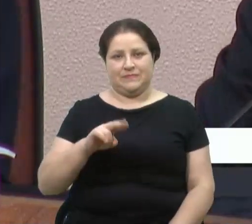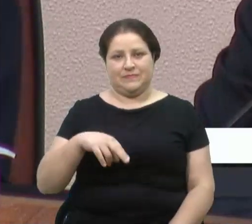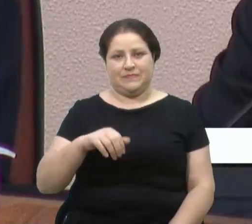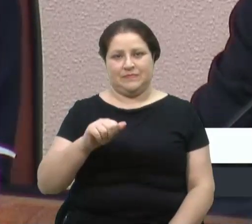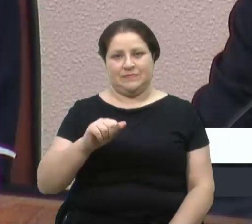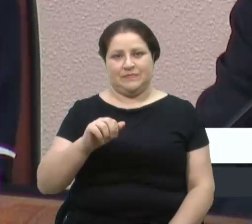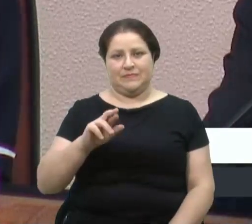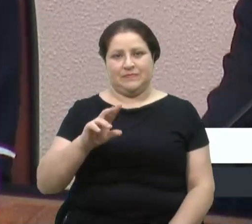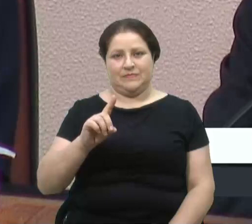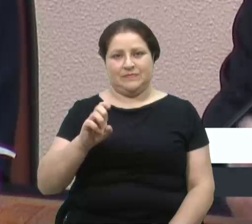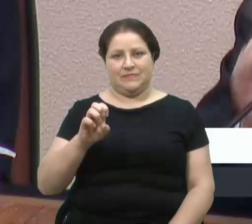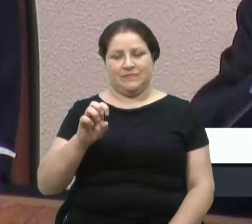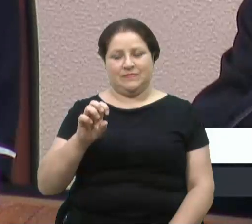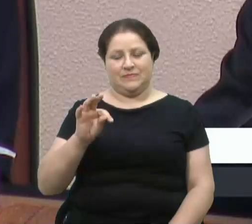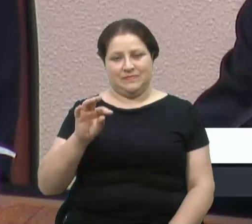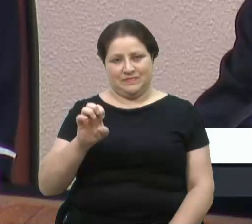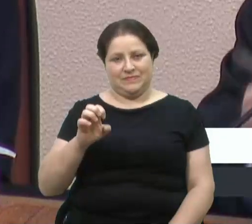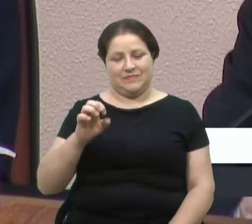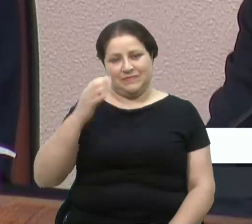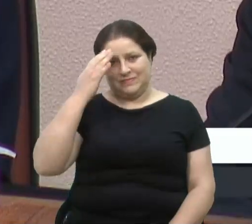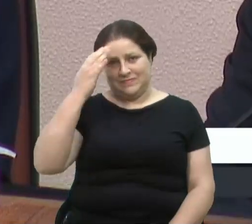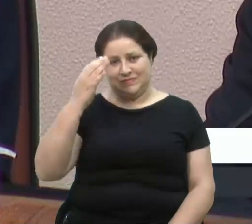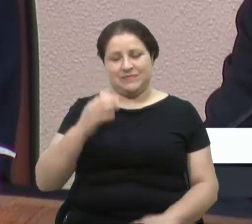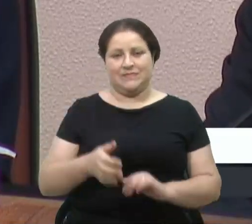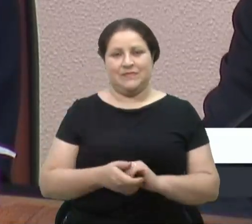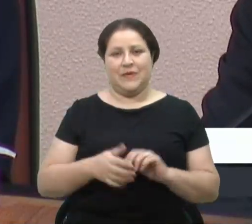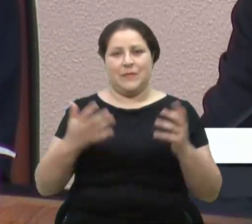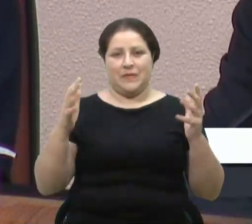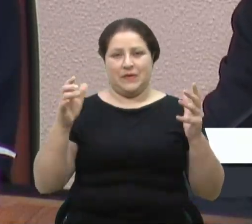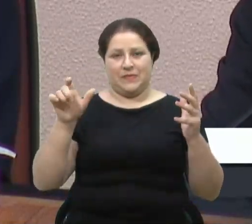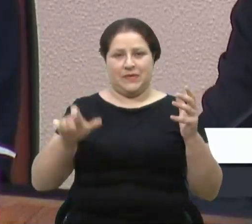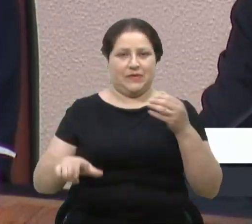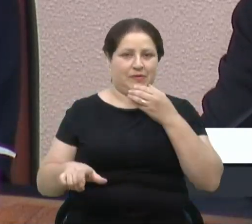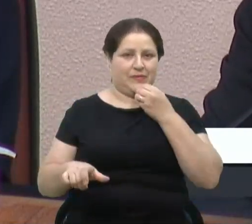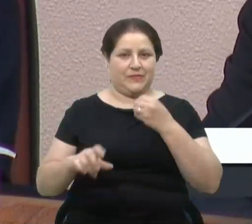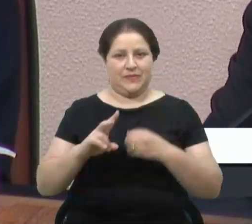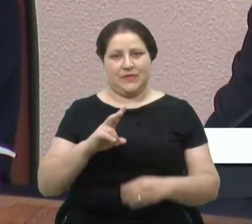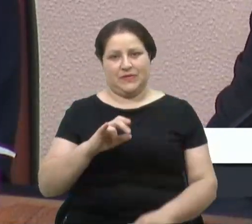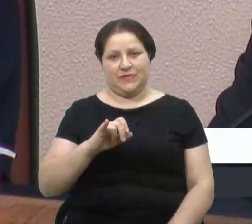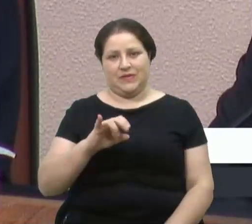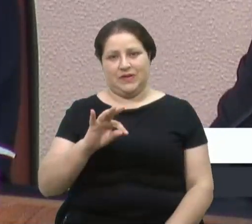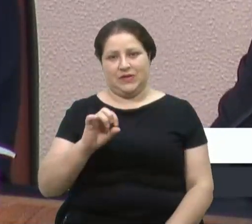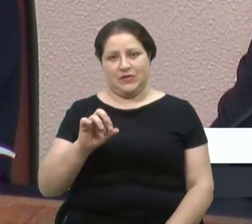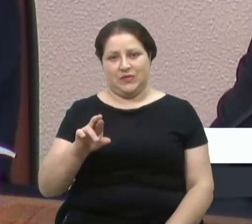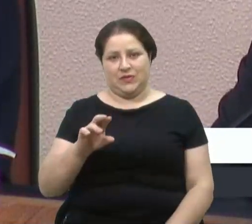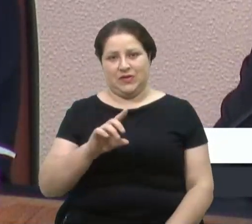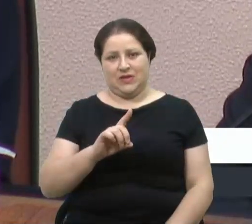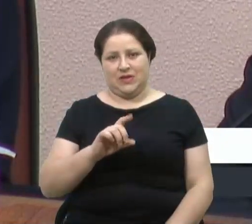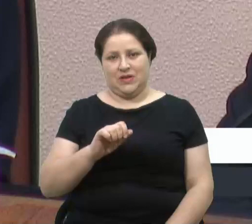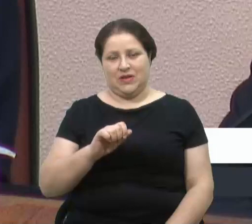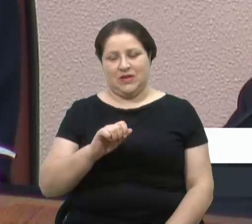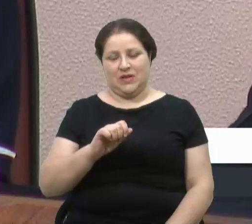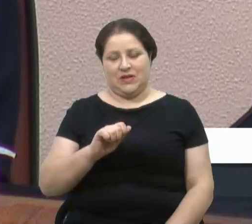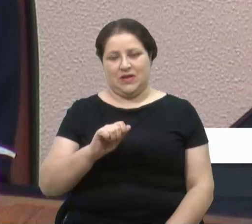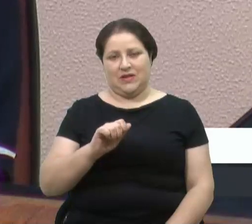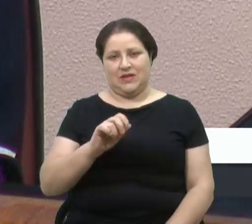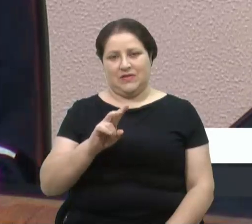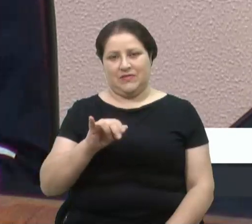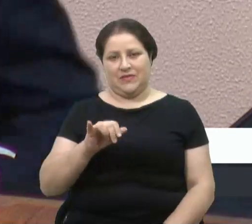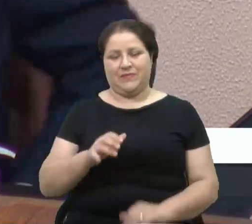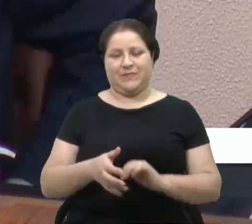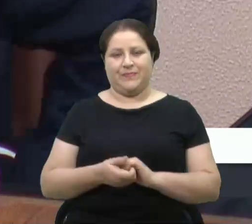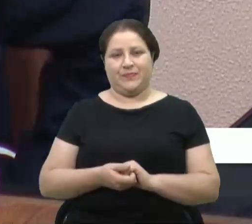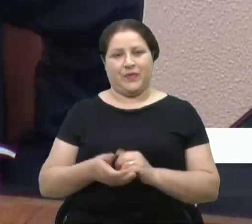Vitor Davi neste momento convido o presidente da efaserra Alceu dali mole para sua manifestação